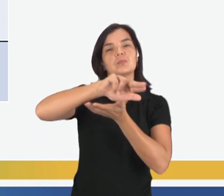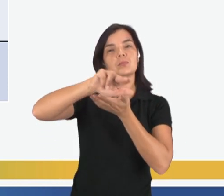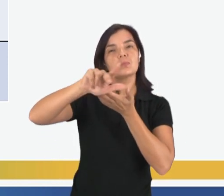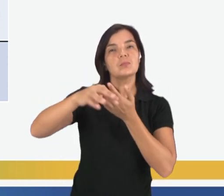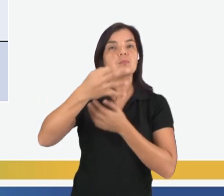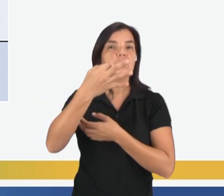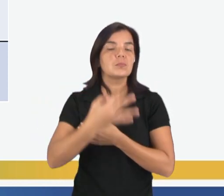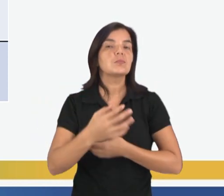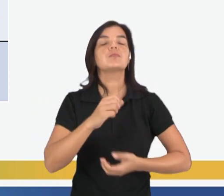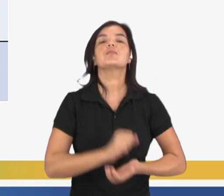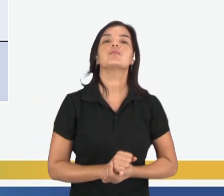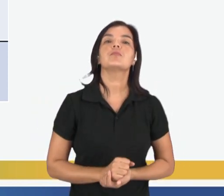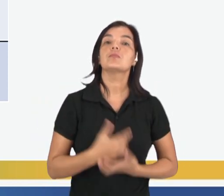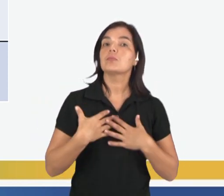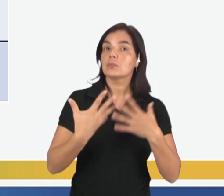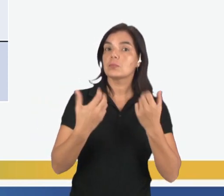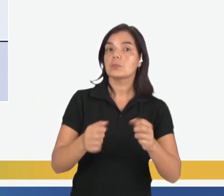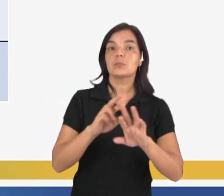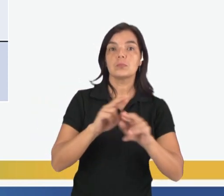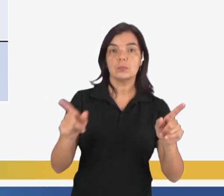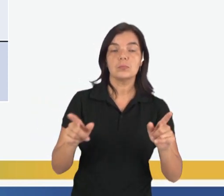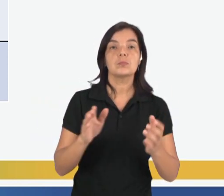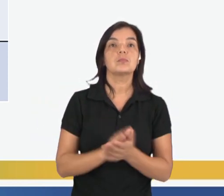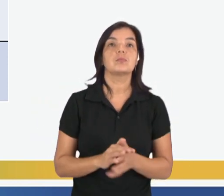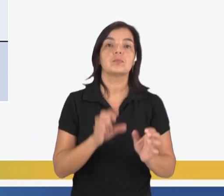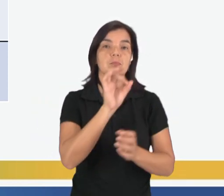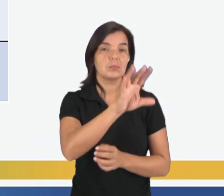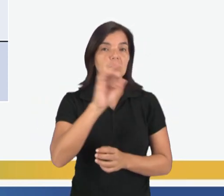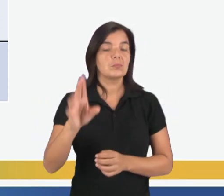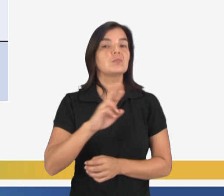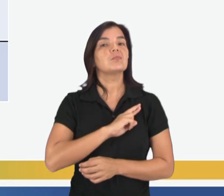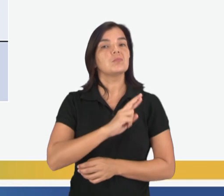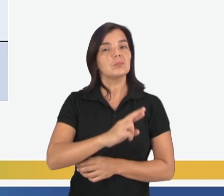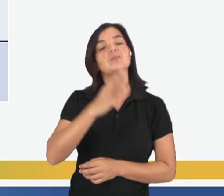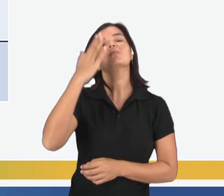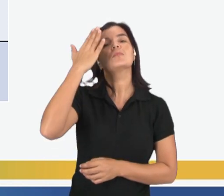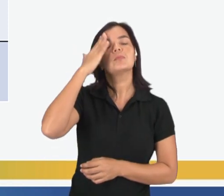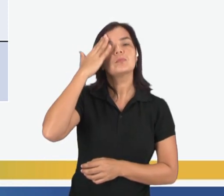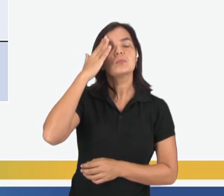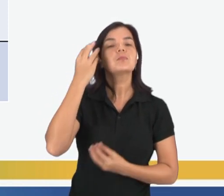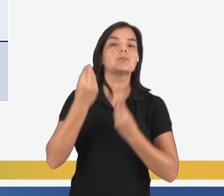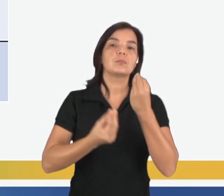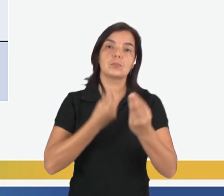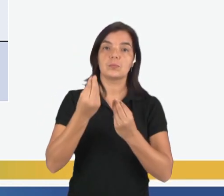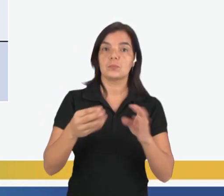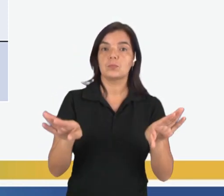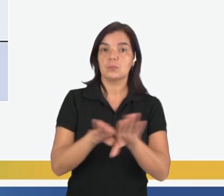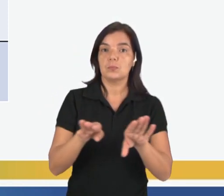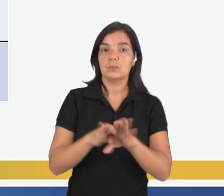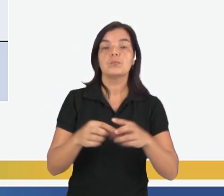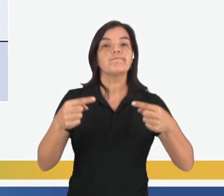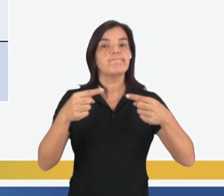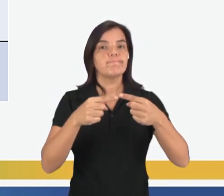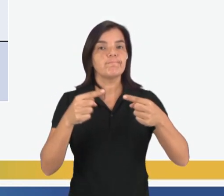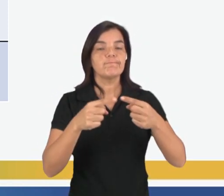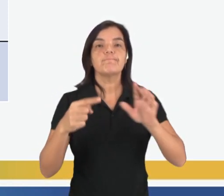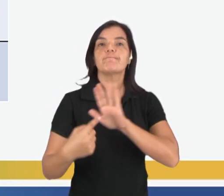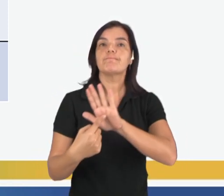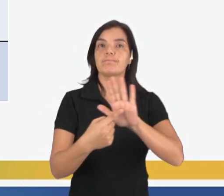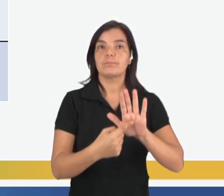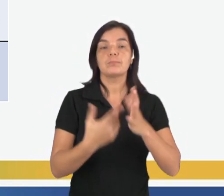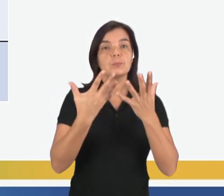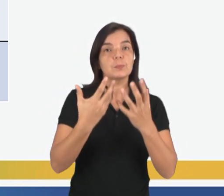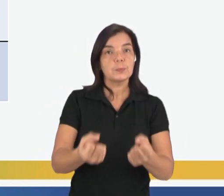pluralidade, certo? Aceitar a diferença entre cada religião, compreender os aspectos comuns entre elas, promover a